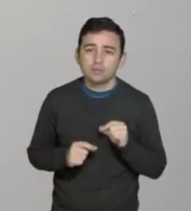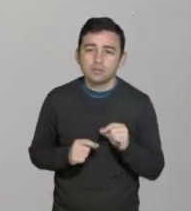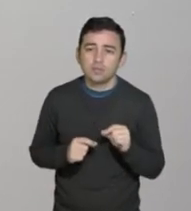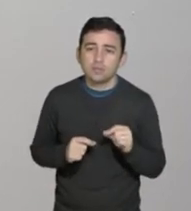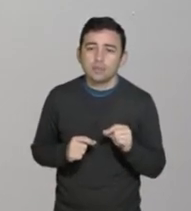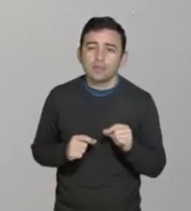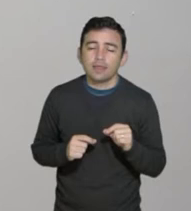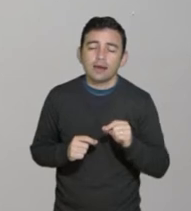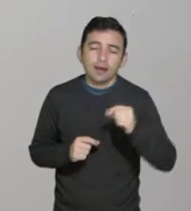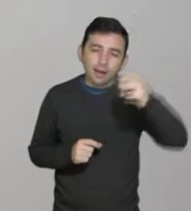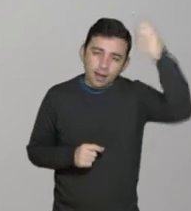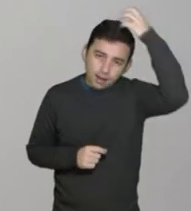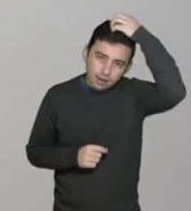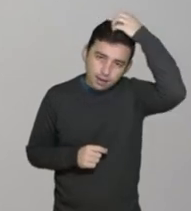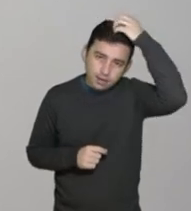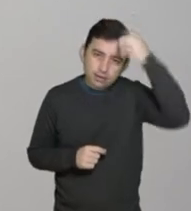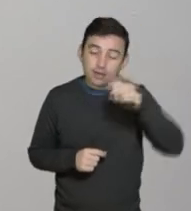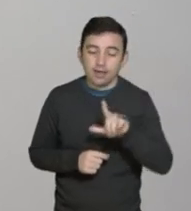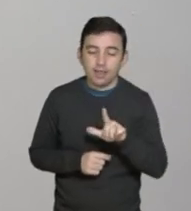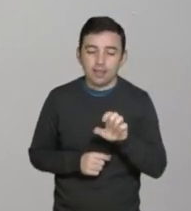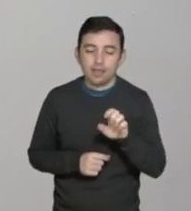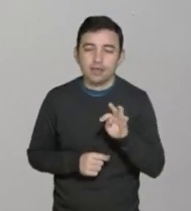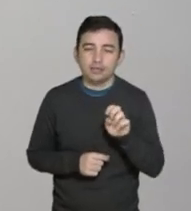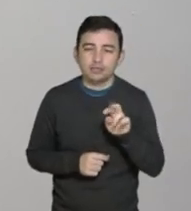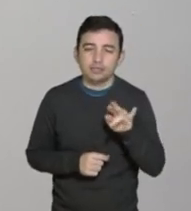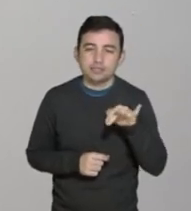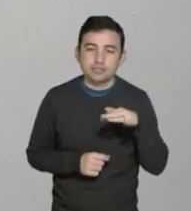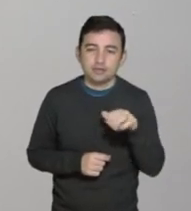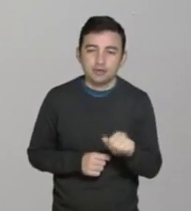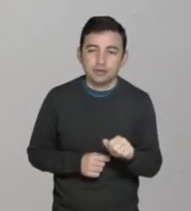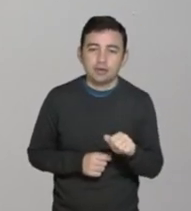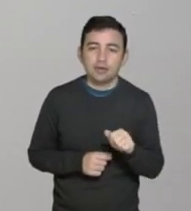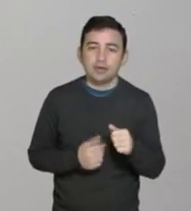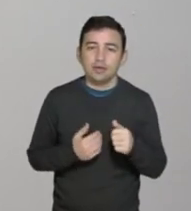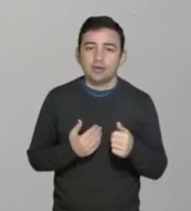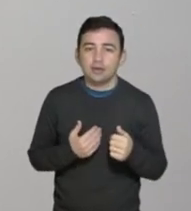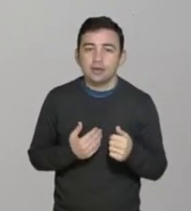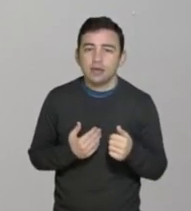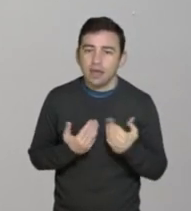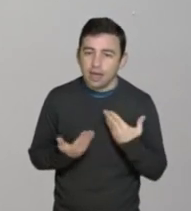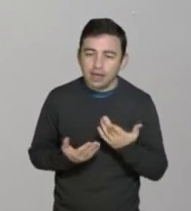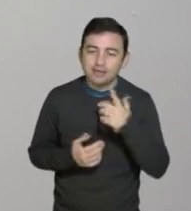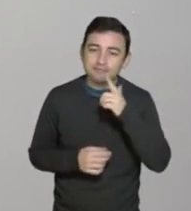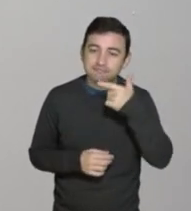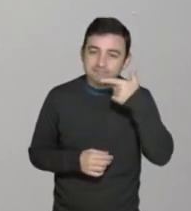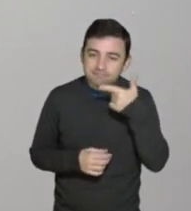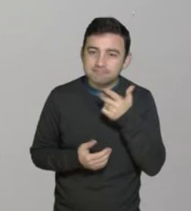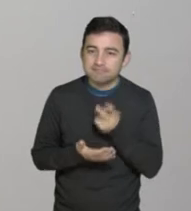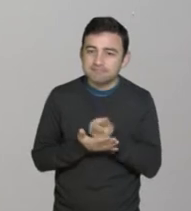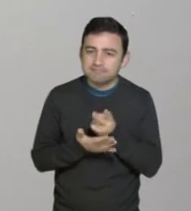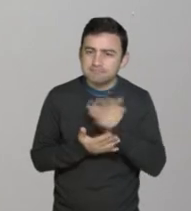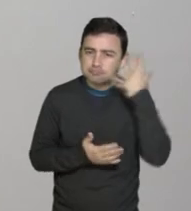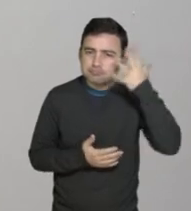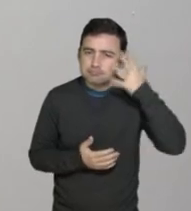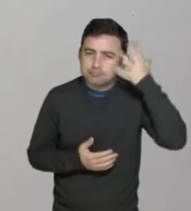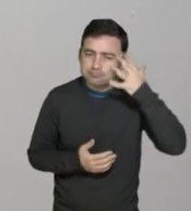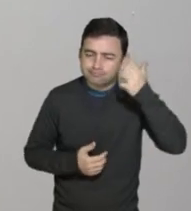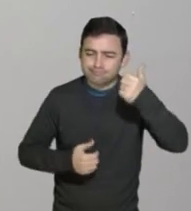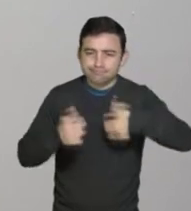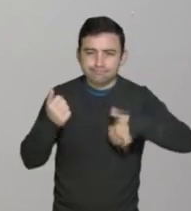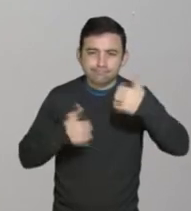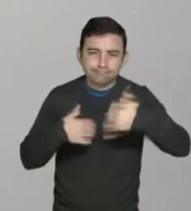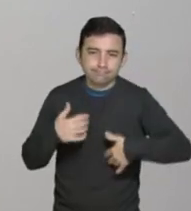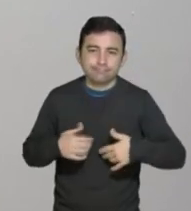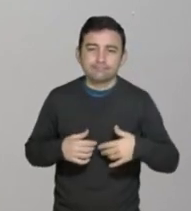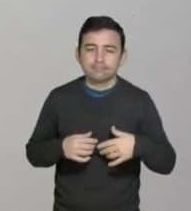a rainha lá, a Letícia Della Beneta, muito simpática, fez um discurso fantástico,